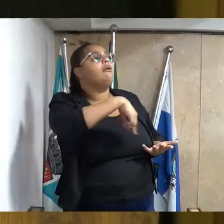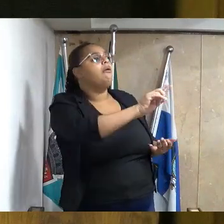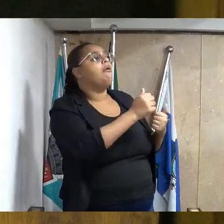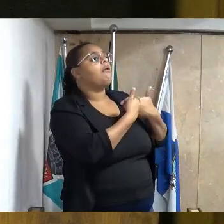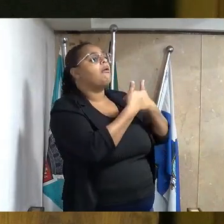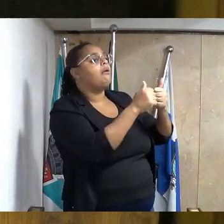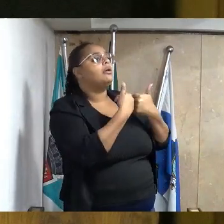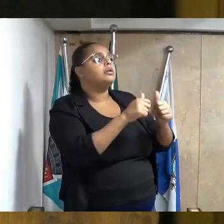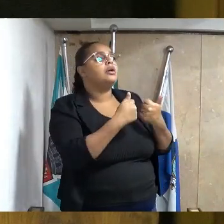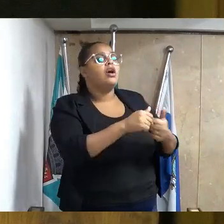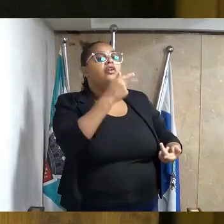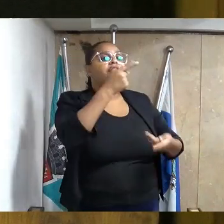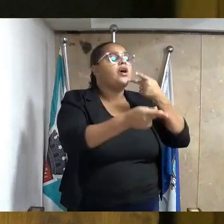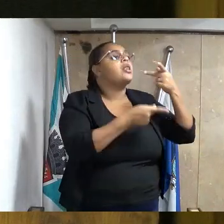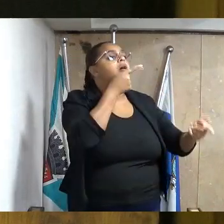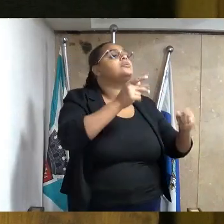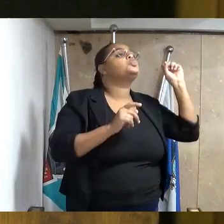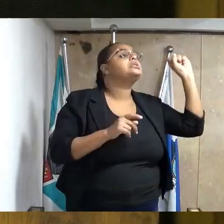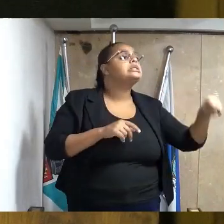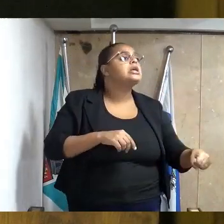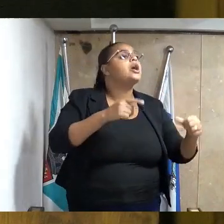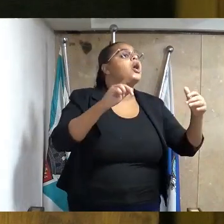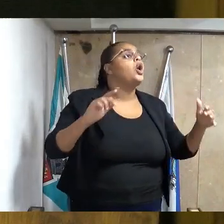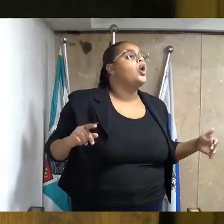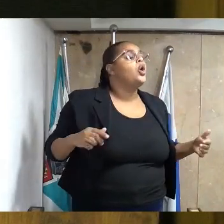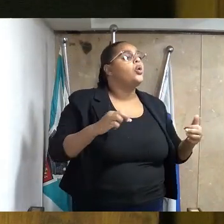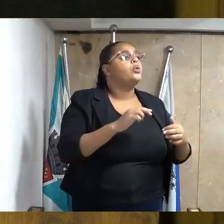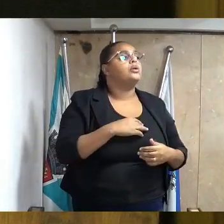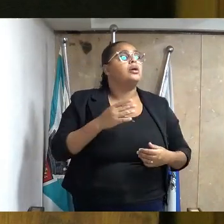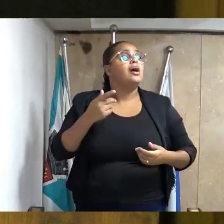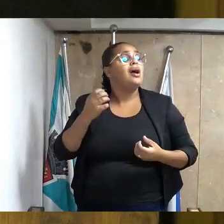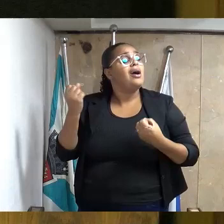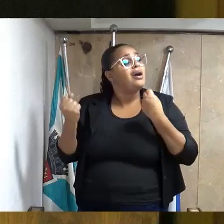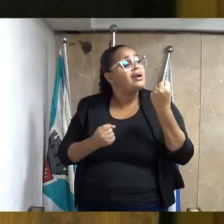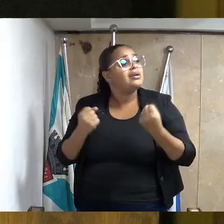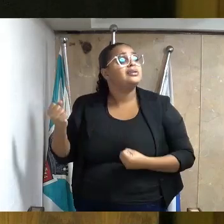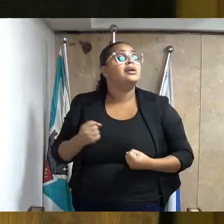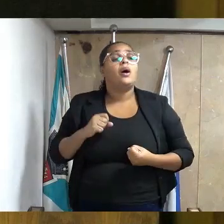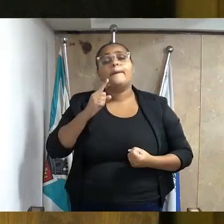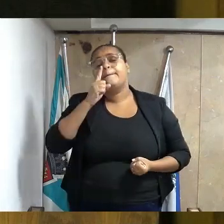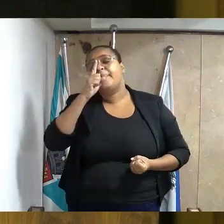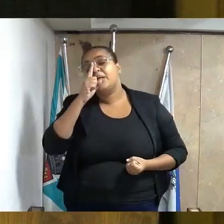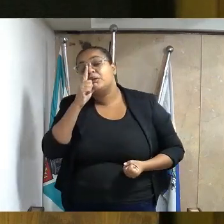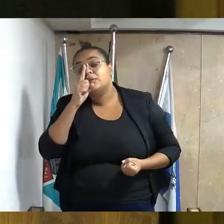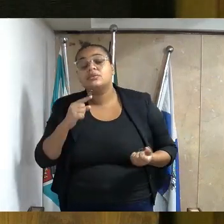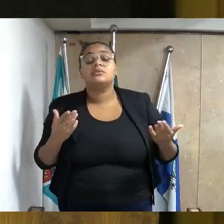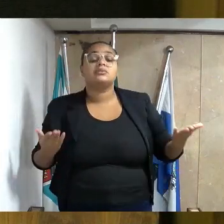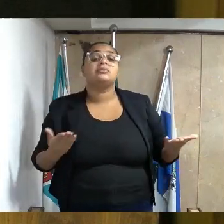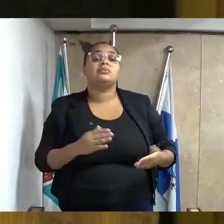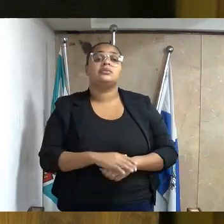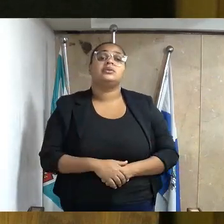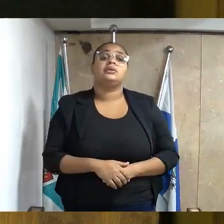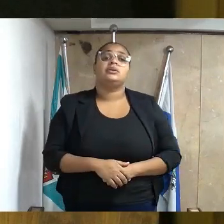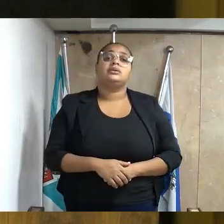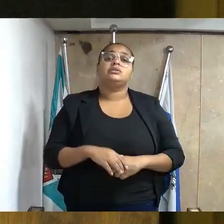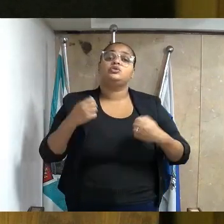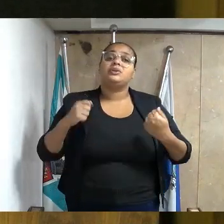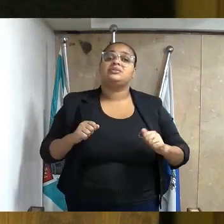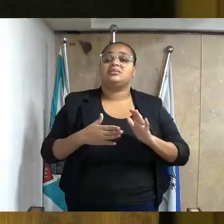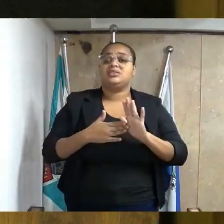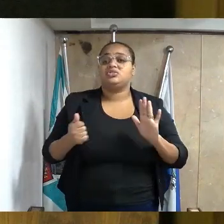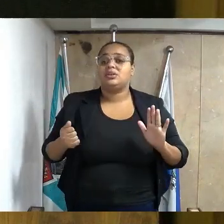as fiscalizações que os veículos que expõem a população ao risco deva ser